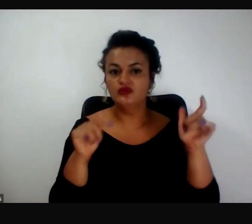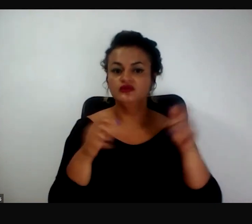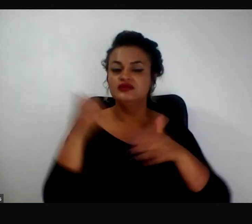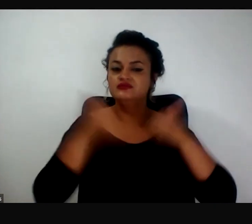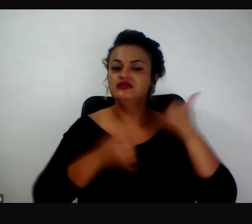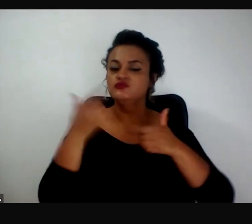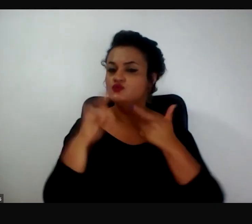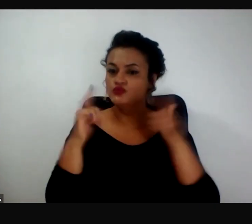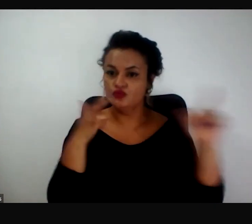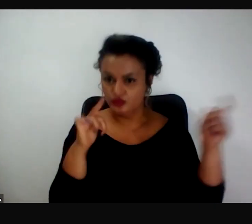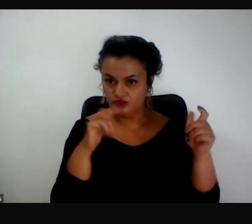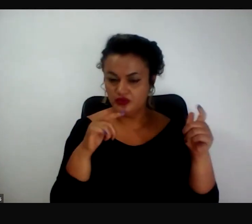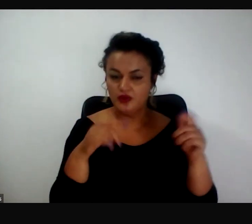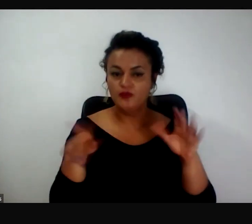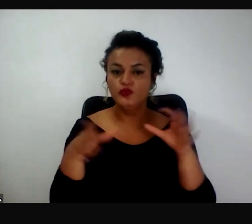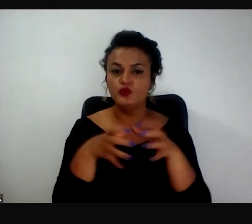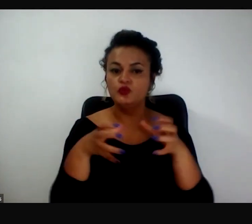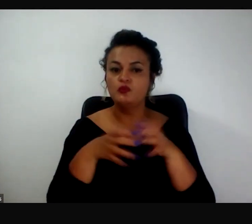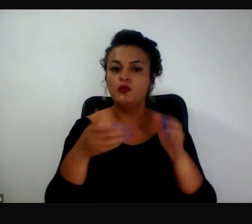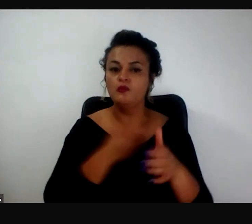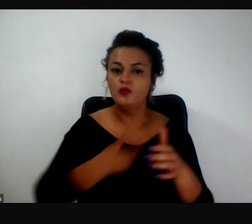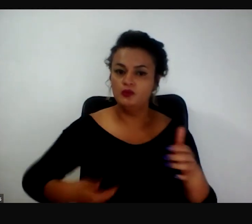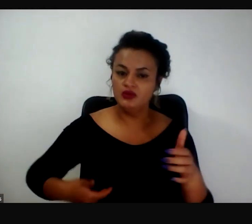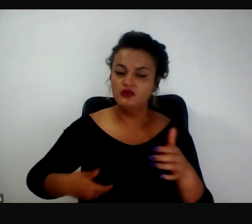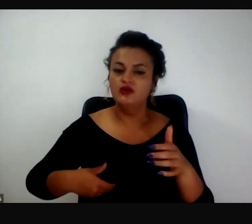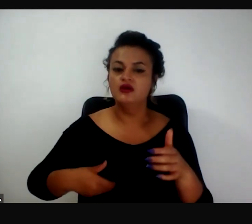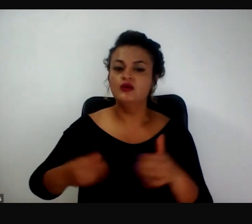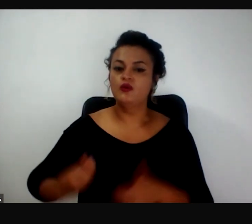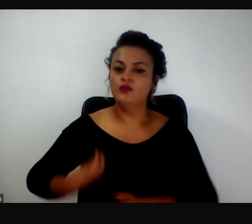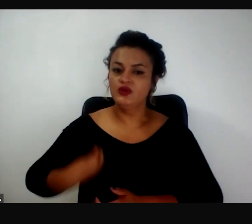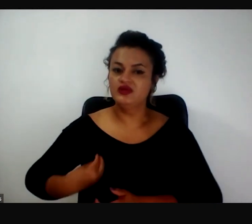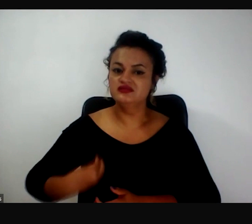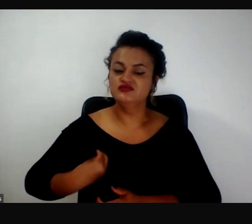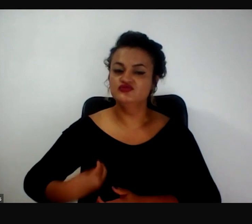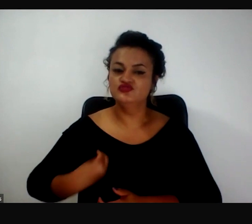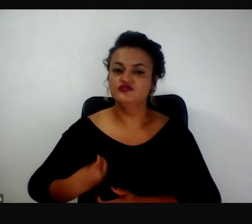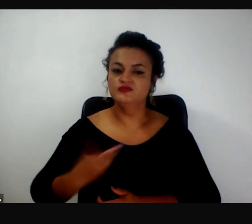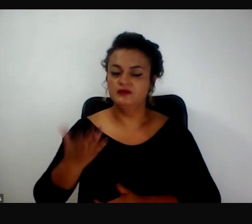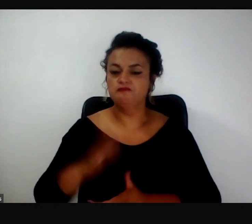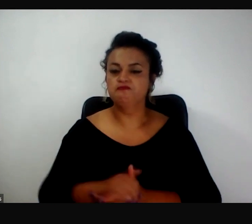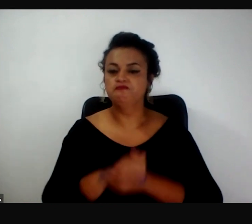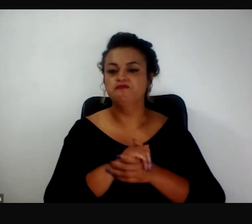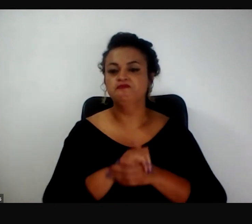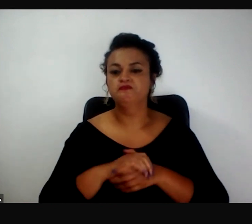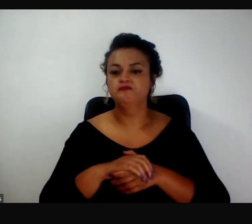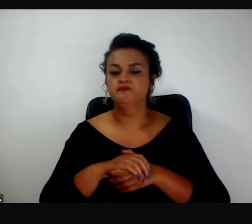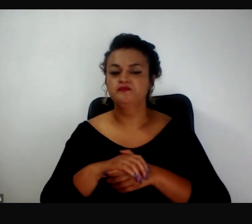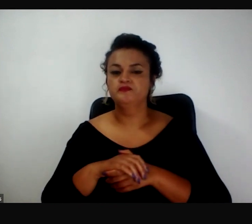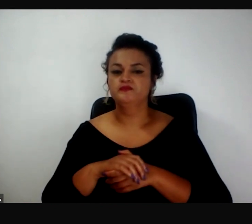dos poderes públicos como critérios importantes do direito. E